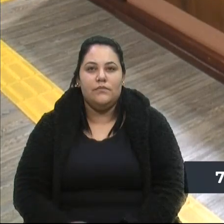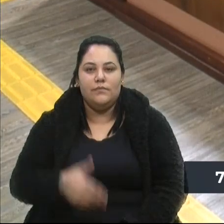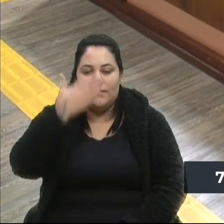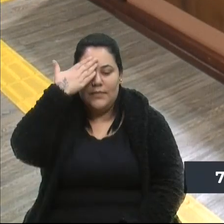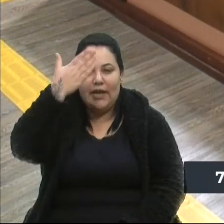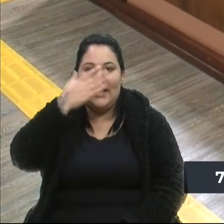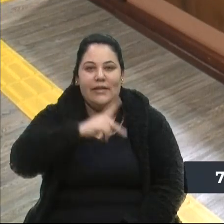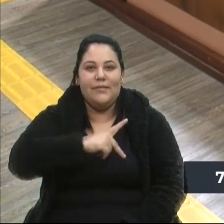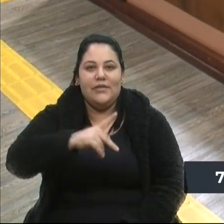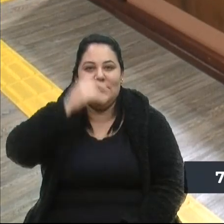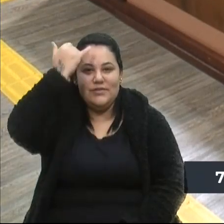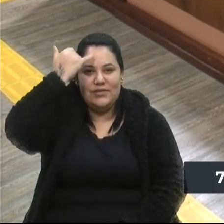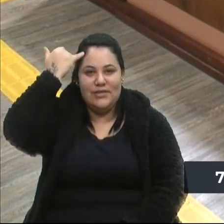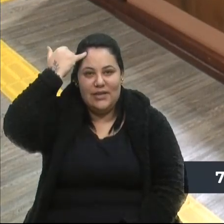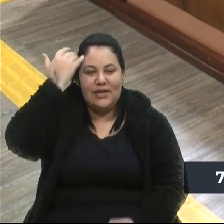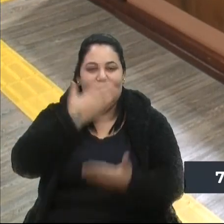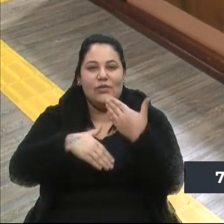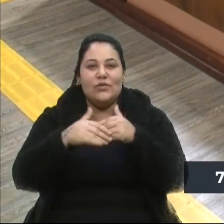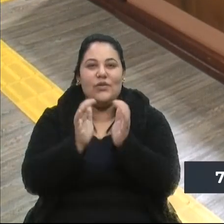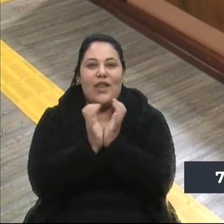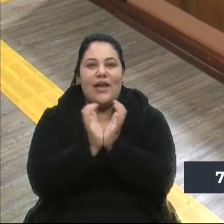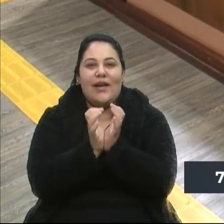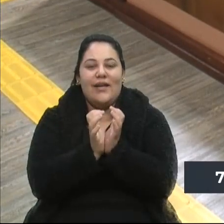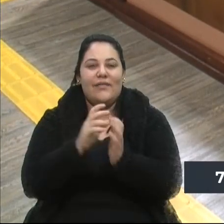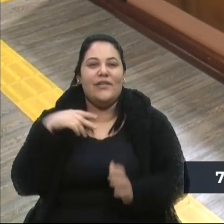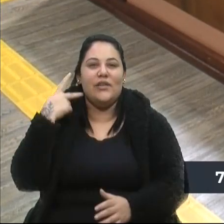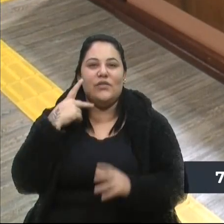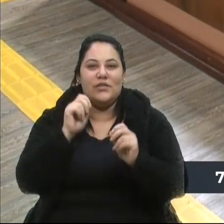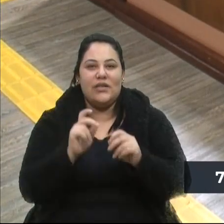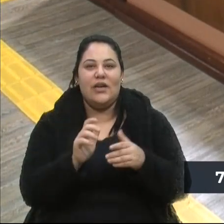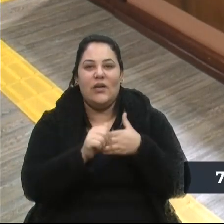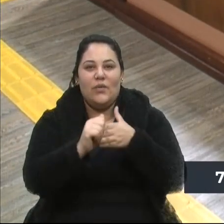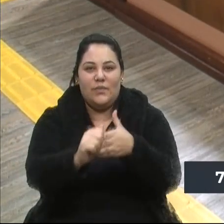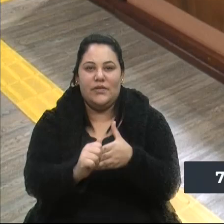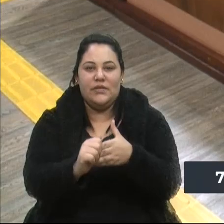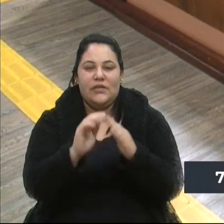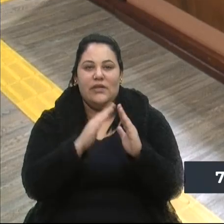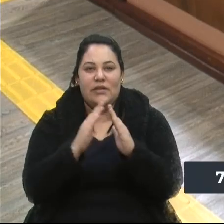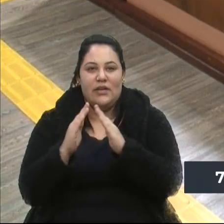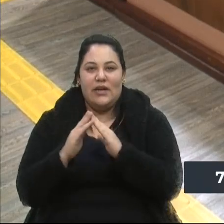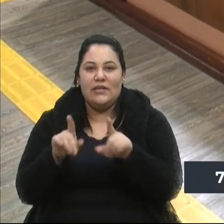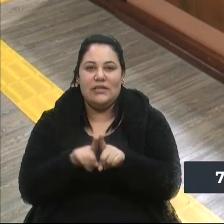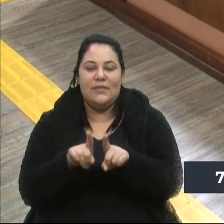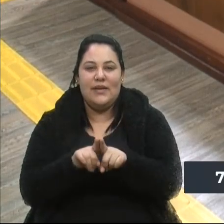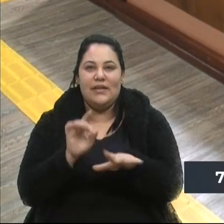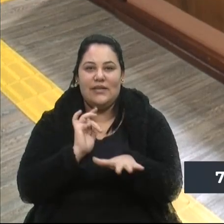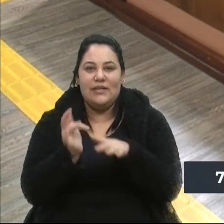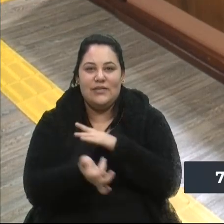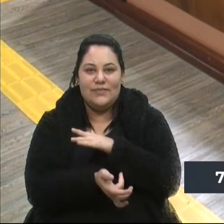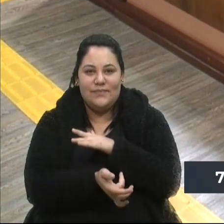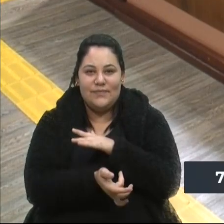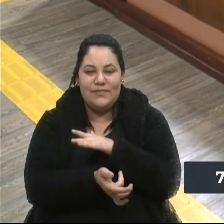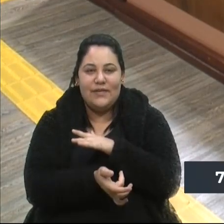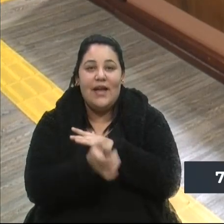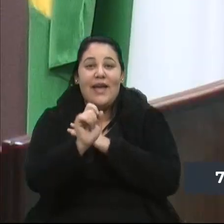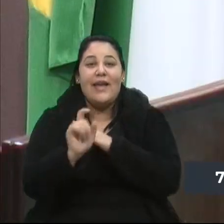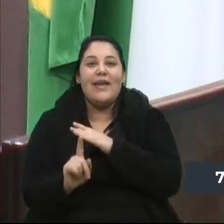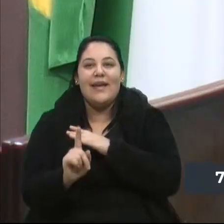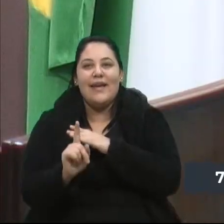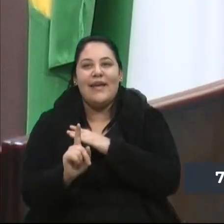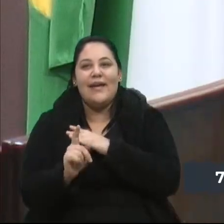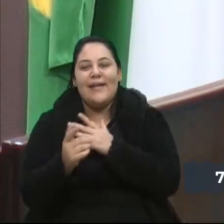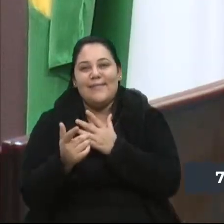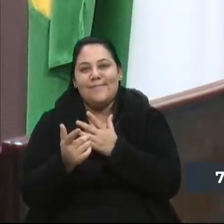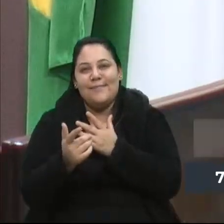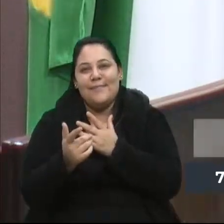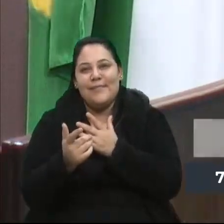Obrigada, presidente D'Ambrosio, colegas vereadores, quem nos acompanha aqui, quem nos acompanha em casa, pelas redes sociais, porque acredite,